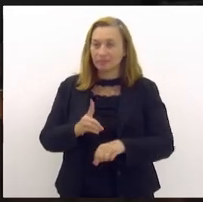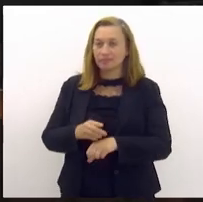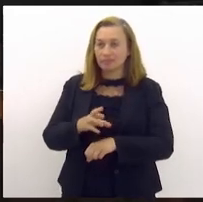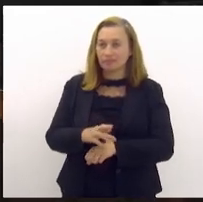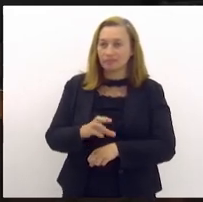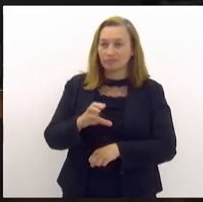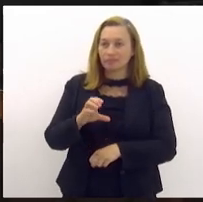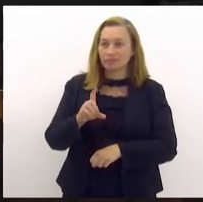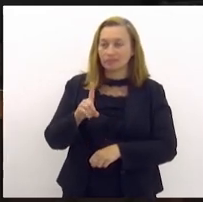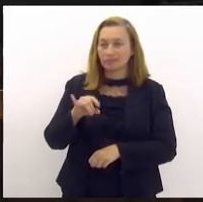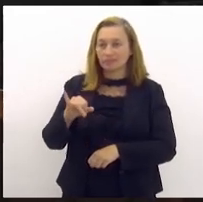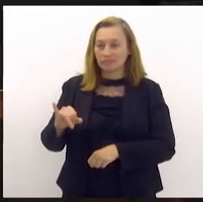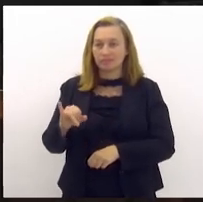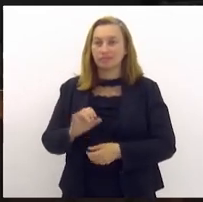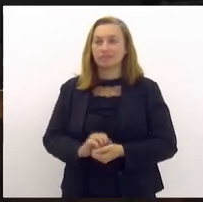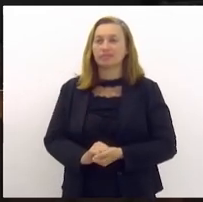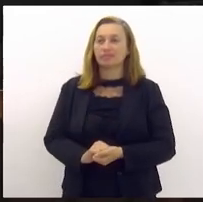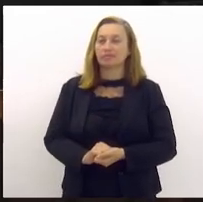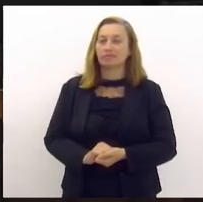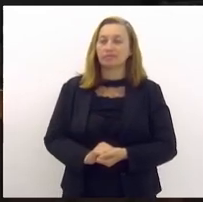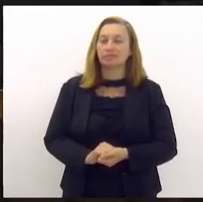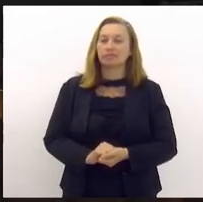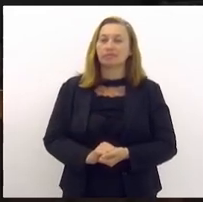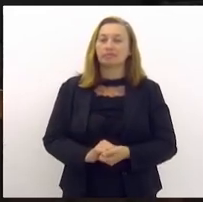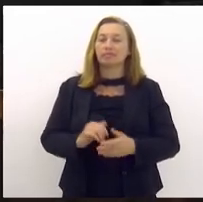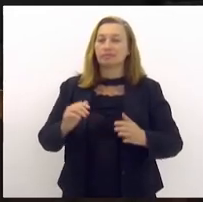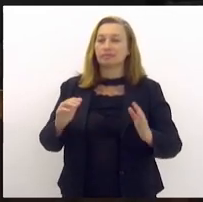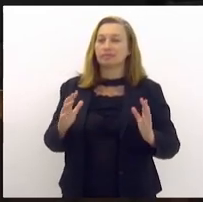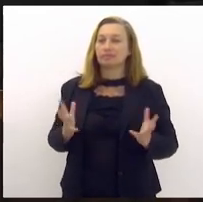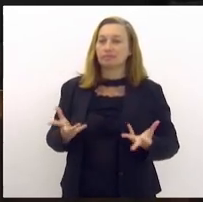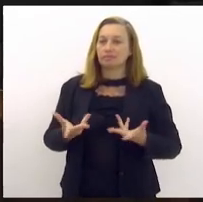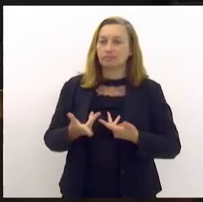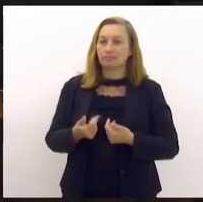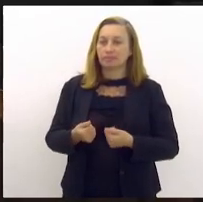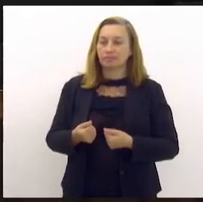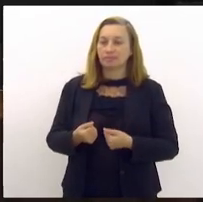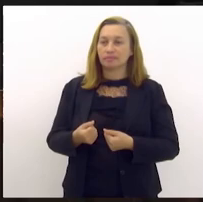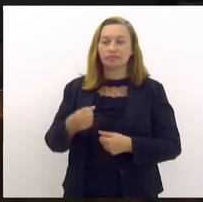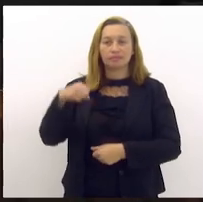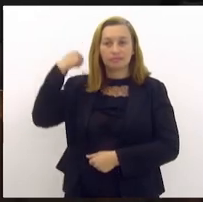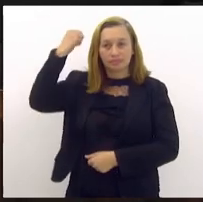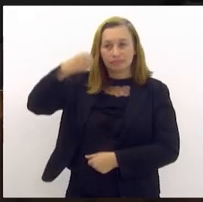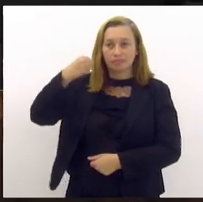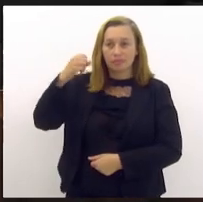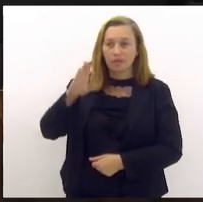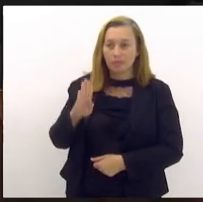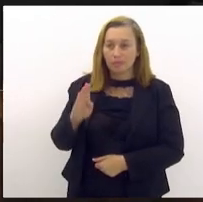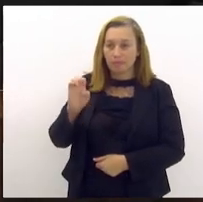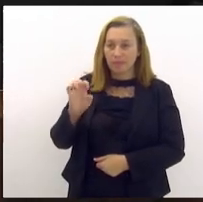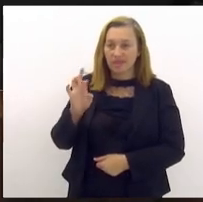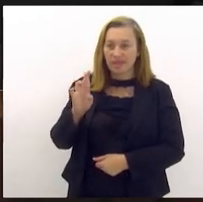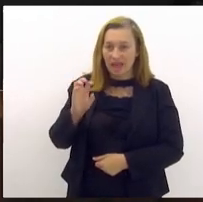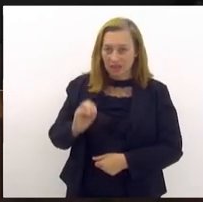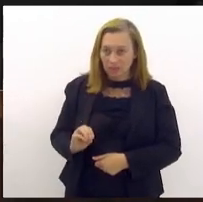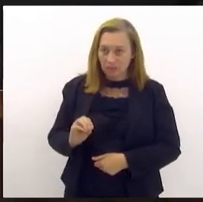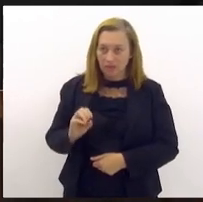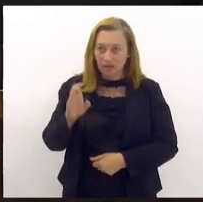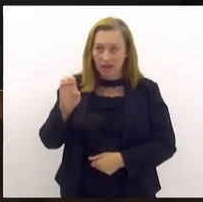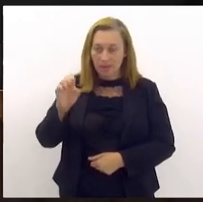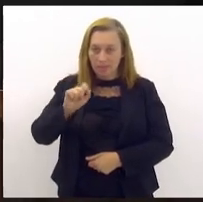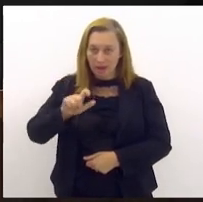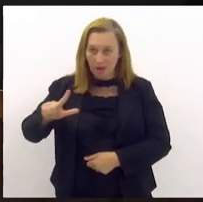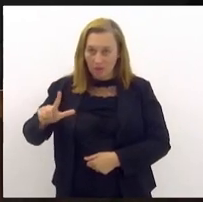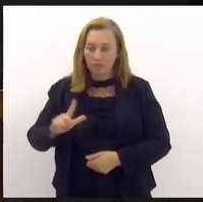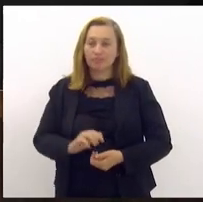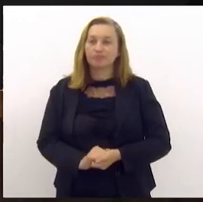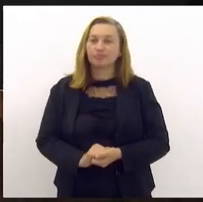com a presença de um ilustre senador, que é o excelentíssimo senhor Bernardo Cabral, que é um